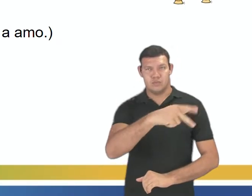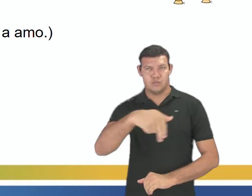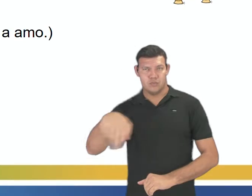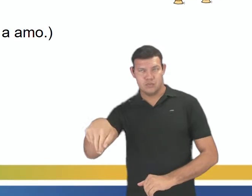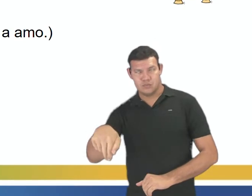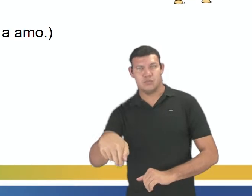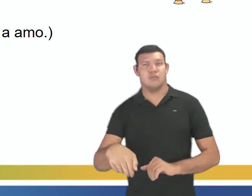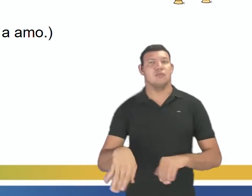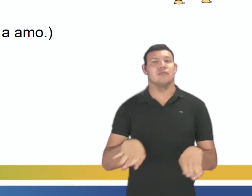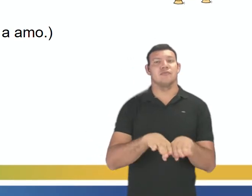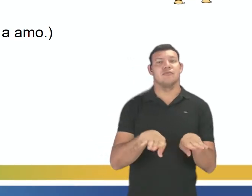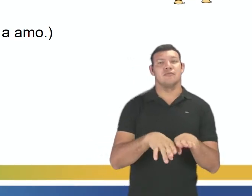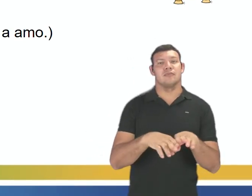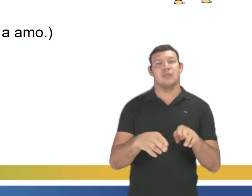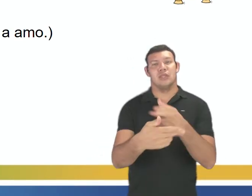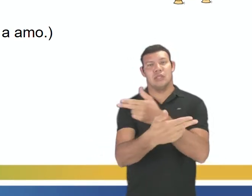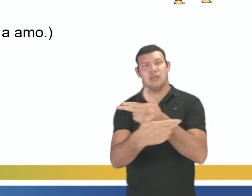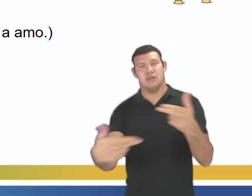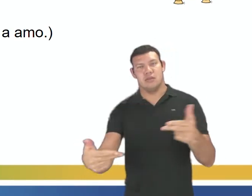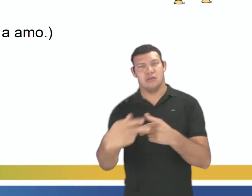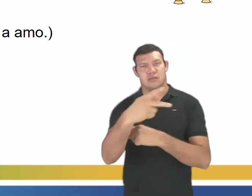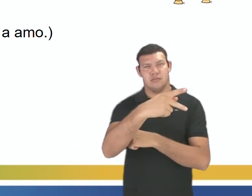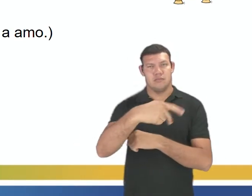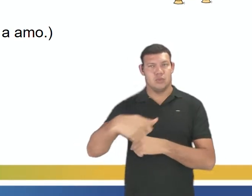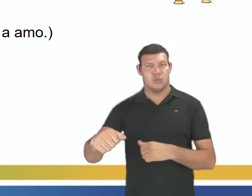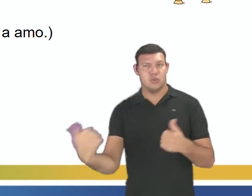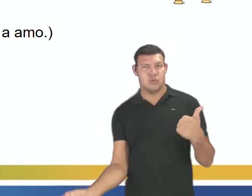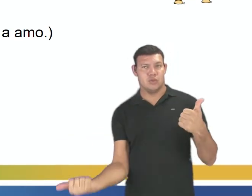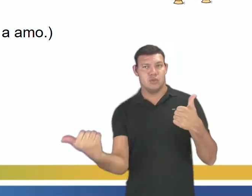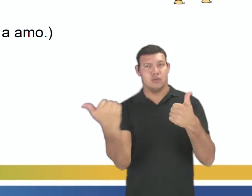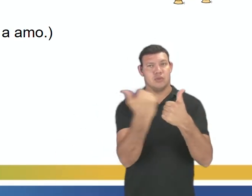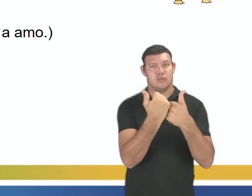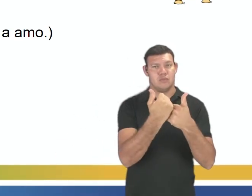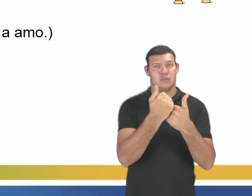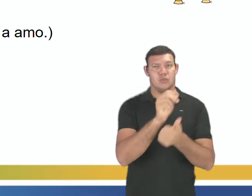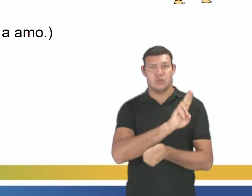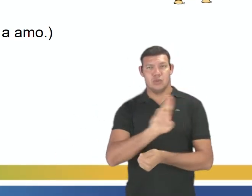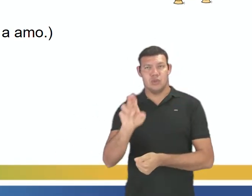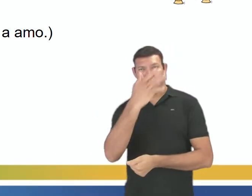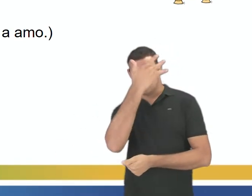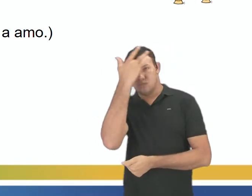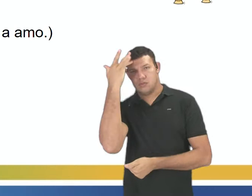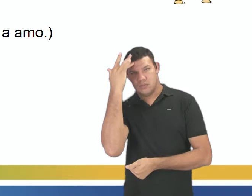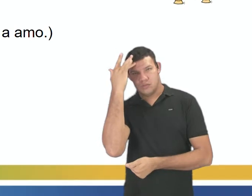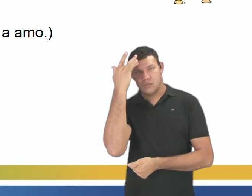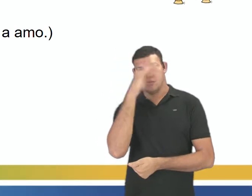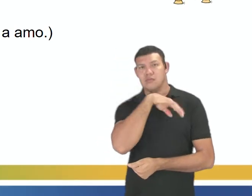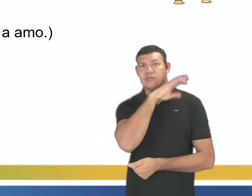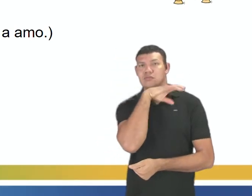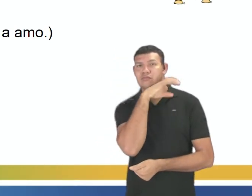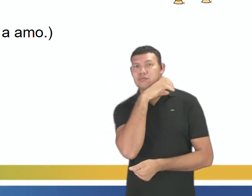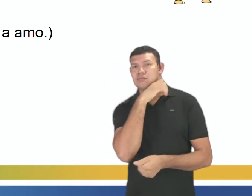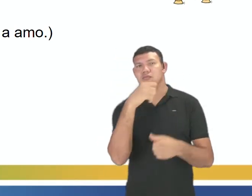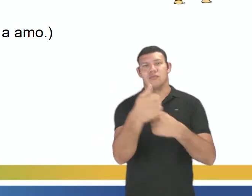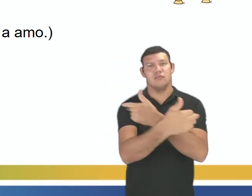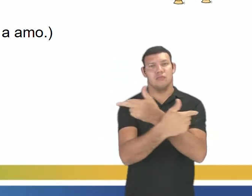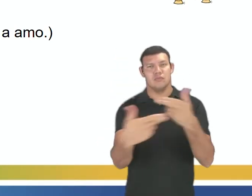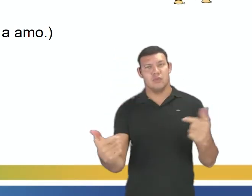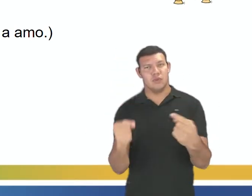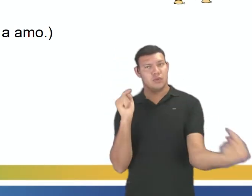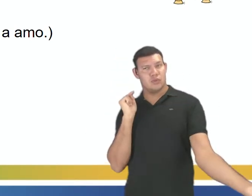são utilizados para substituir nomes de pessoas, animais ou coisas que têm a função de objeto direto